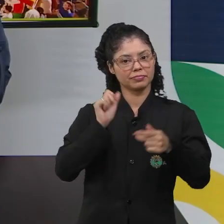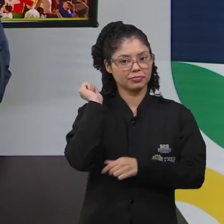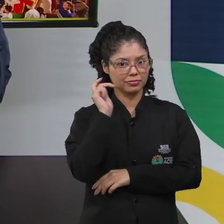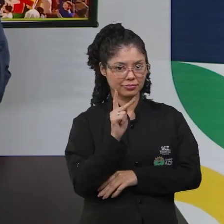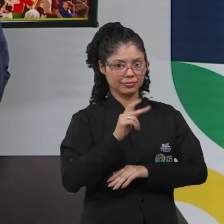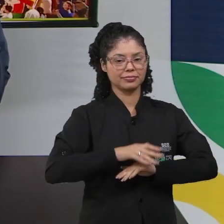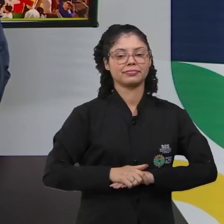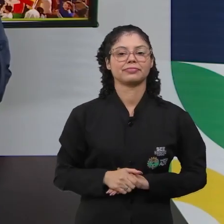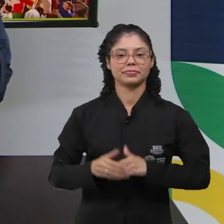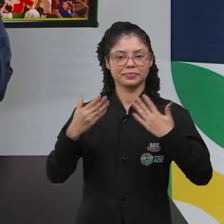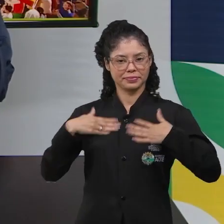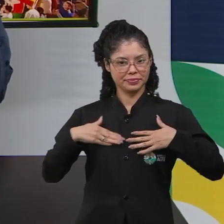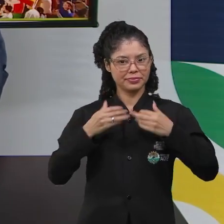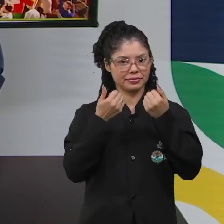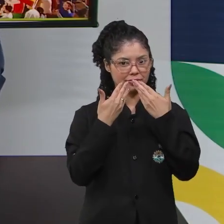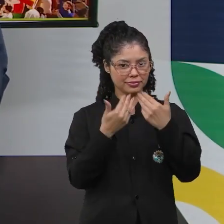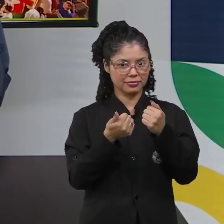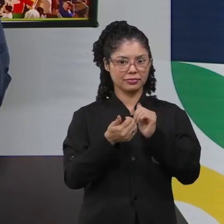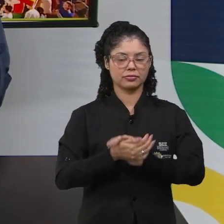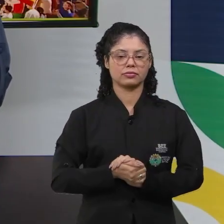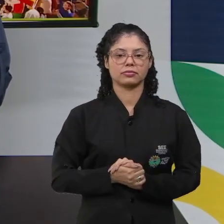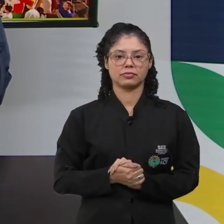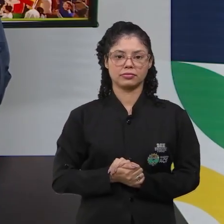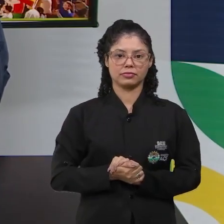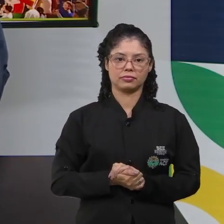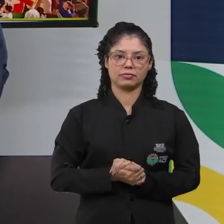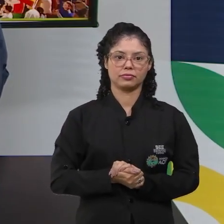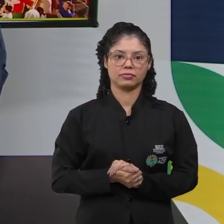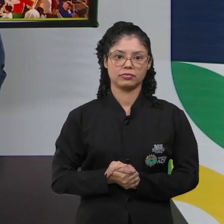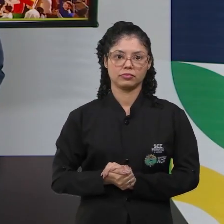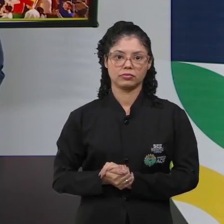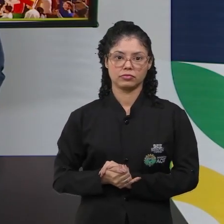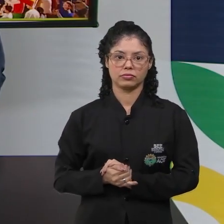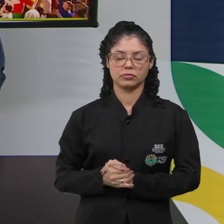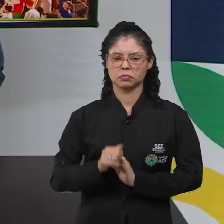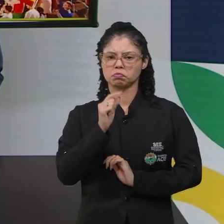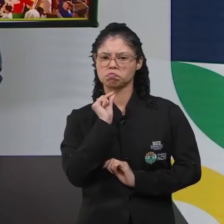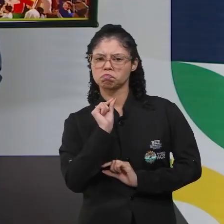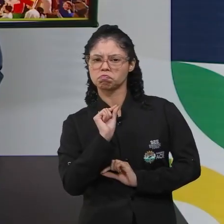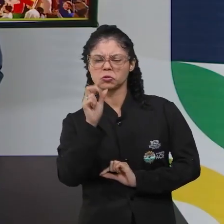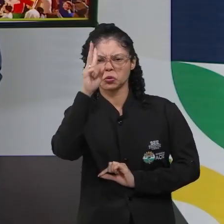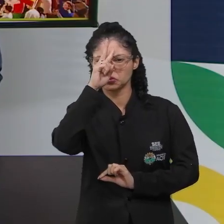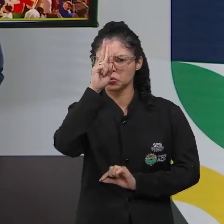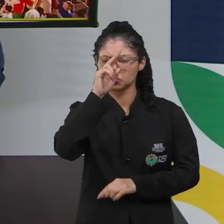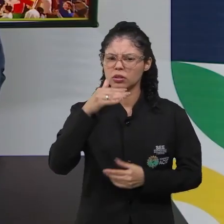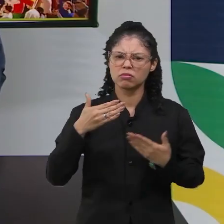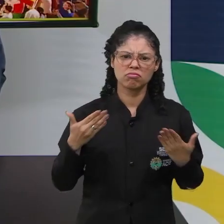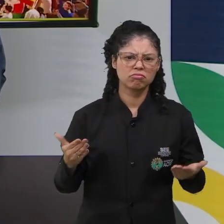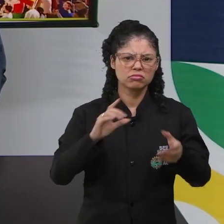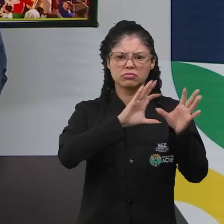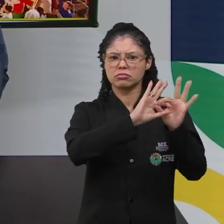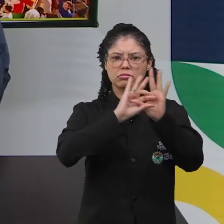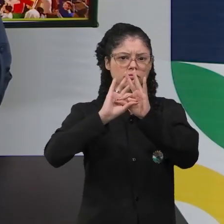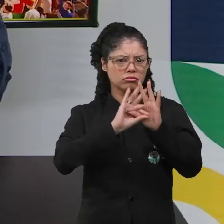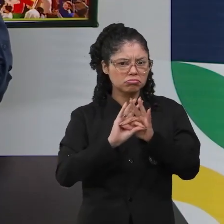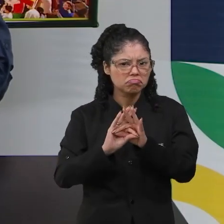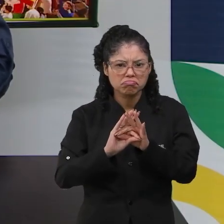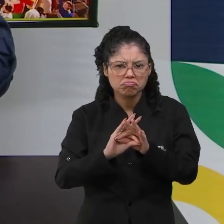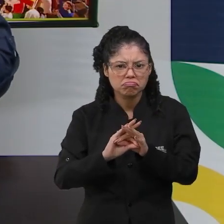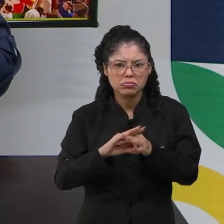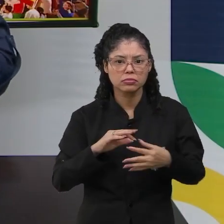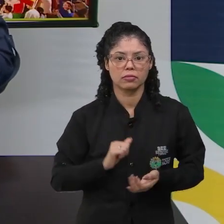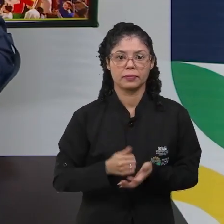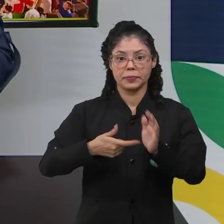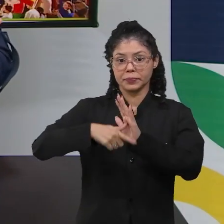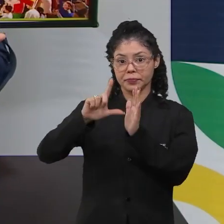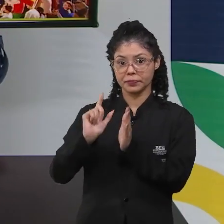Ok? Tranquilo? Ah, professor, eu não estou lembrando muito bem de uma coisa icônica que aconteceu nas Olimpíadas. Bom, antes de a